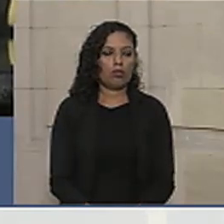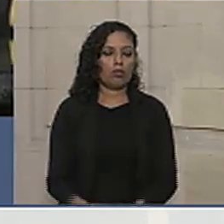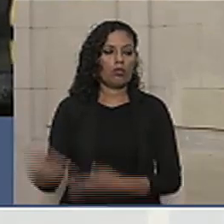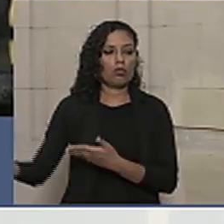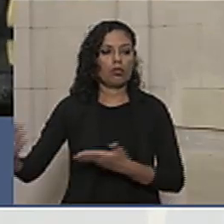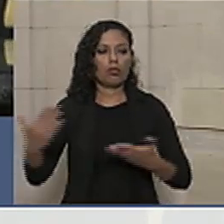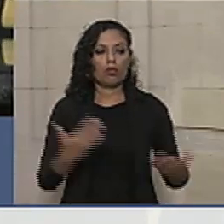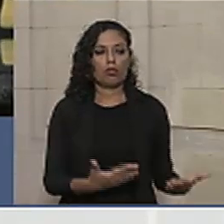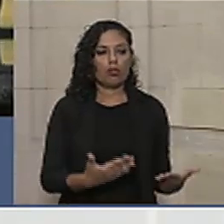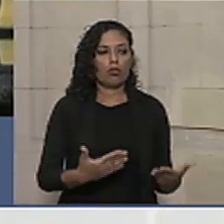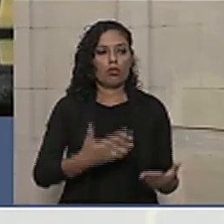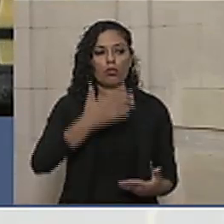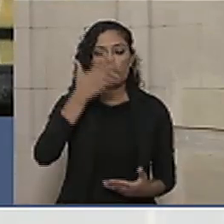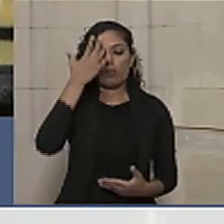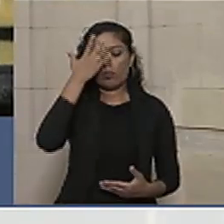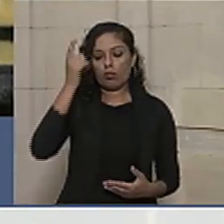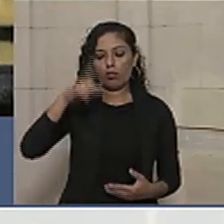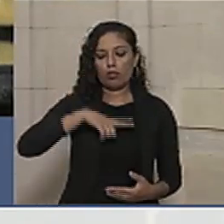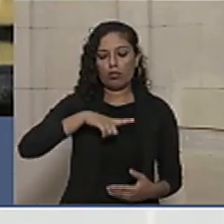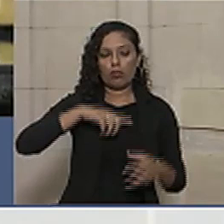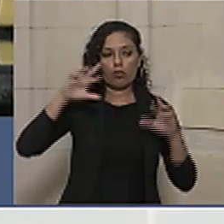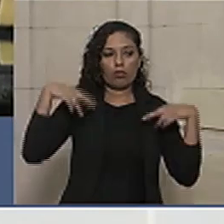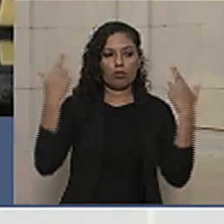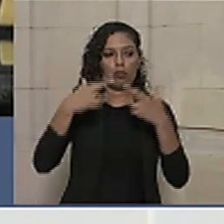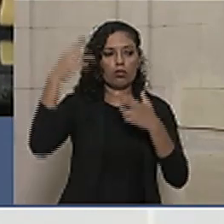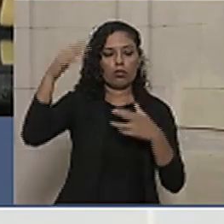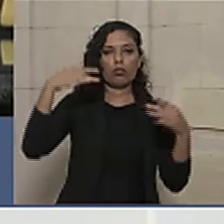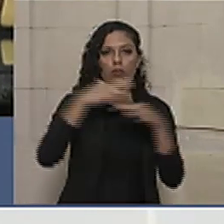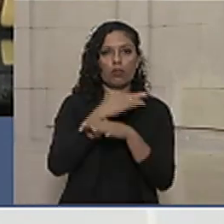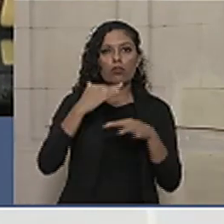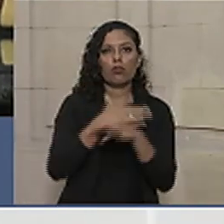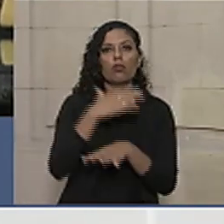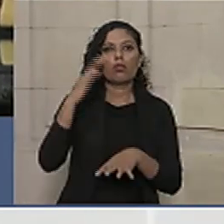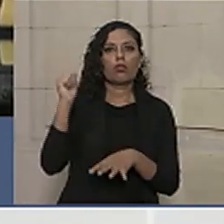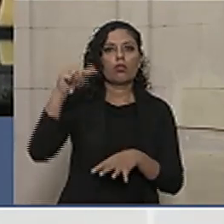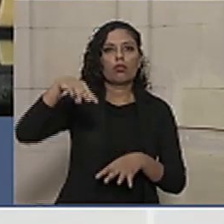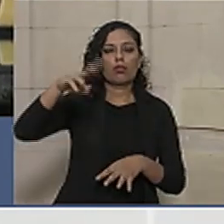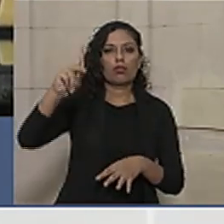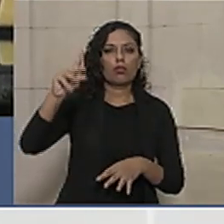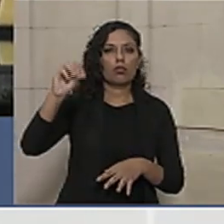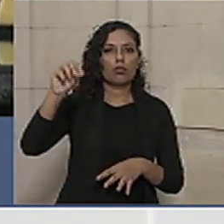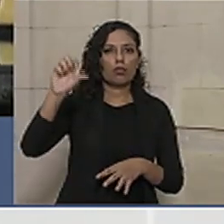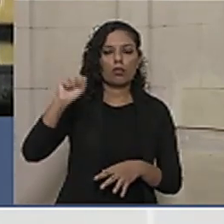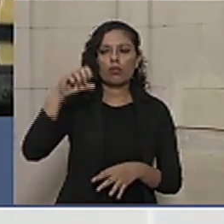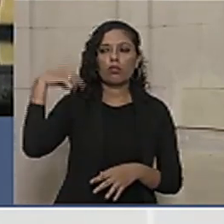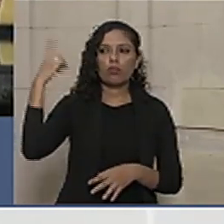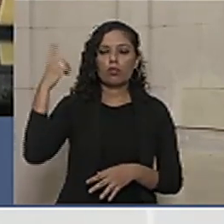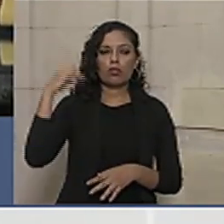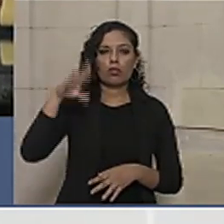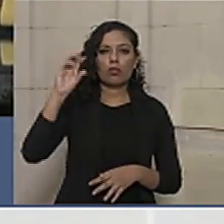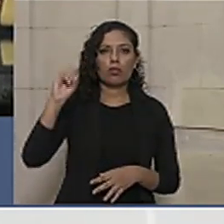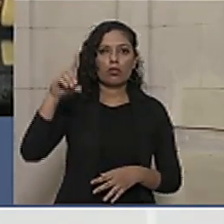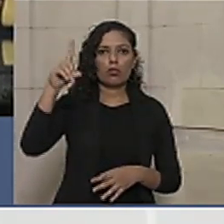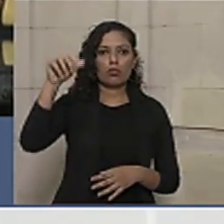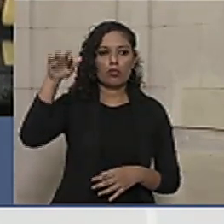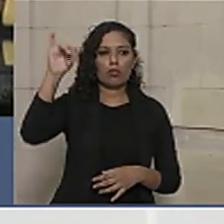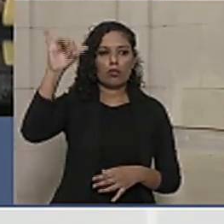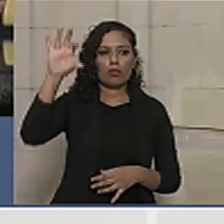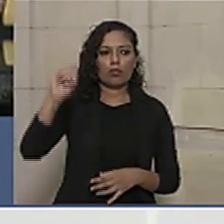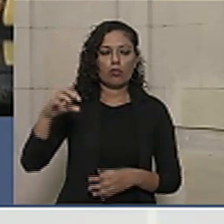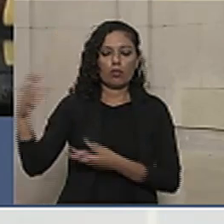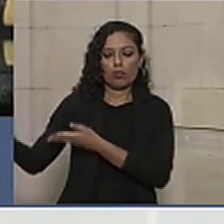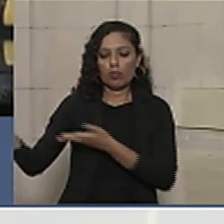Convidar aqui os presentes, que amanhã vai ter uma festa lá em Campos. Deputado Rodrigo Bacelar está oferecendo lá um jantar para